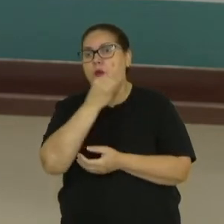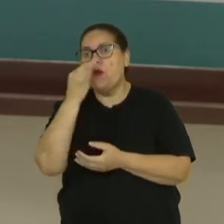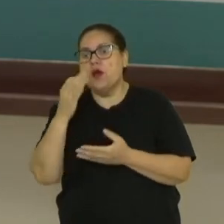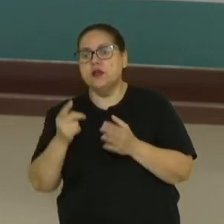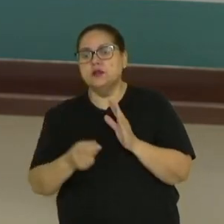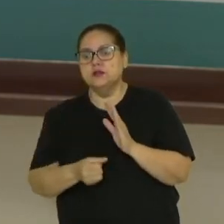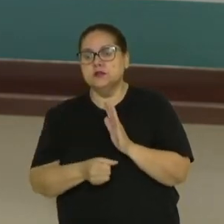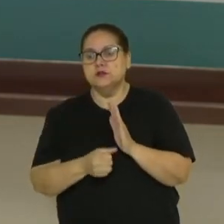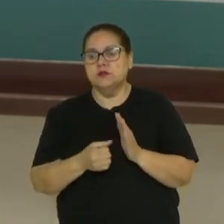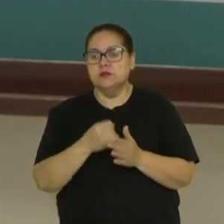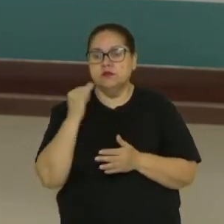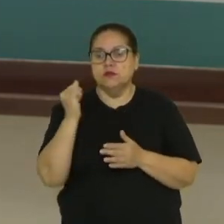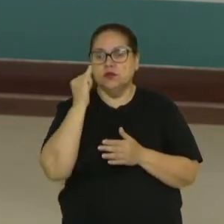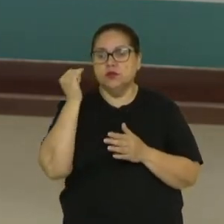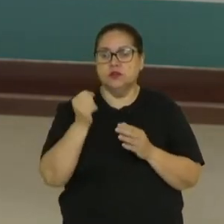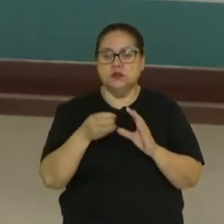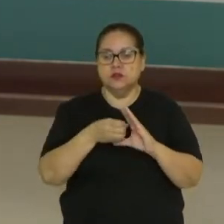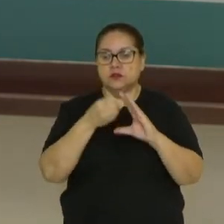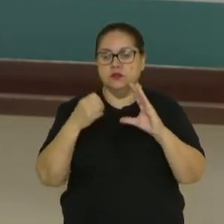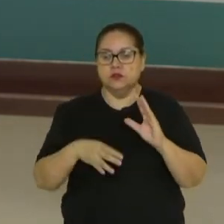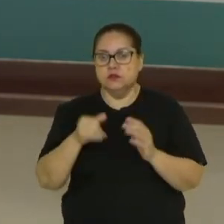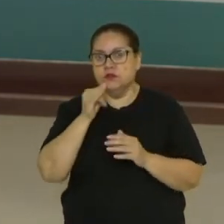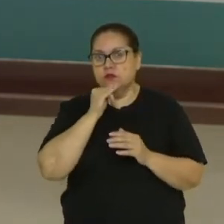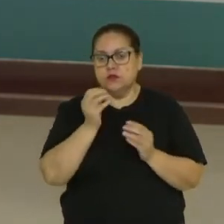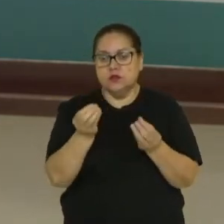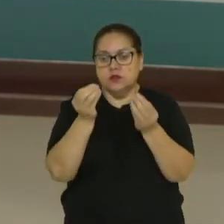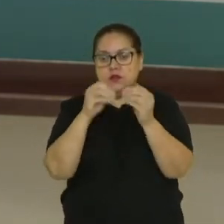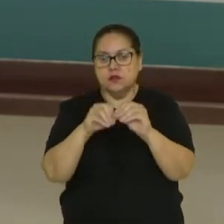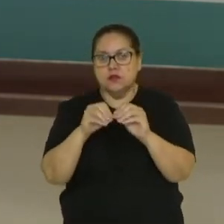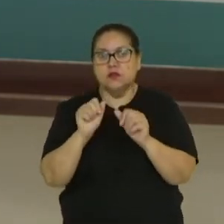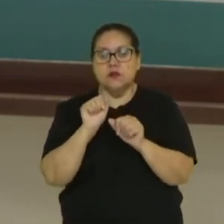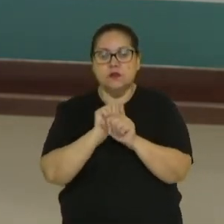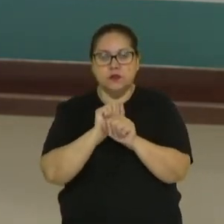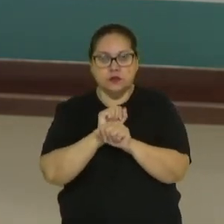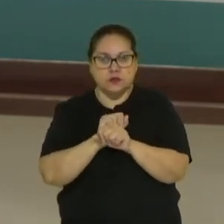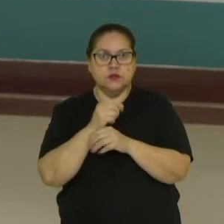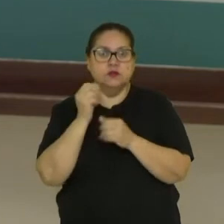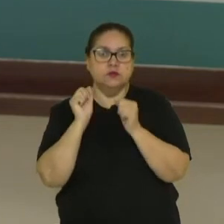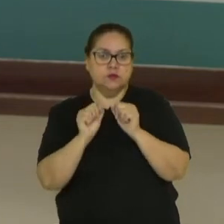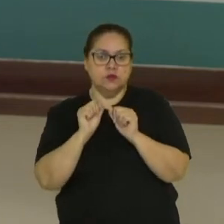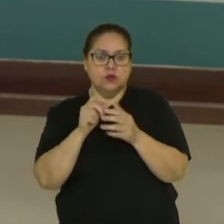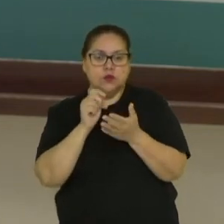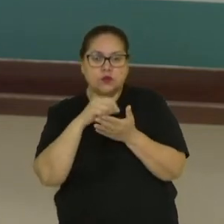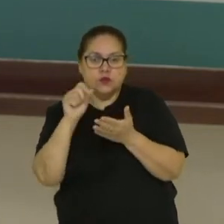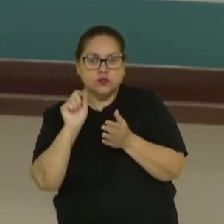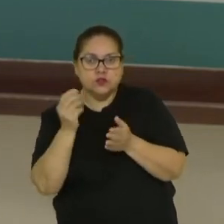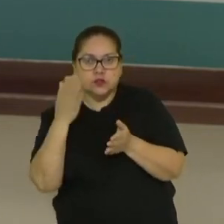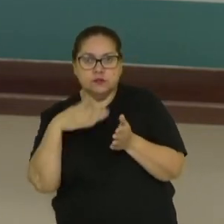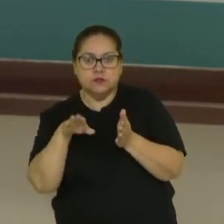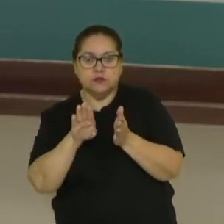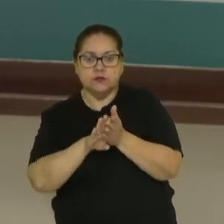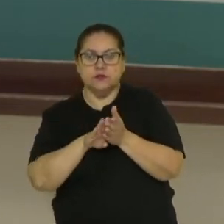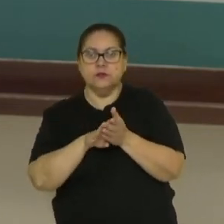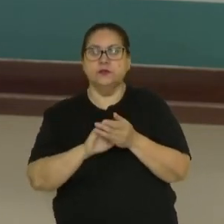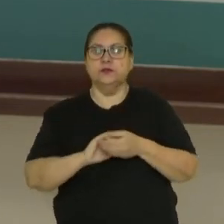principais critérios? E daí se põe aí exemplos para nós, para que a gente possa então corrigir a seguir, tá bom?